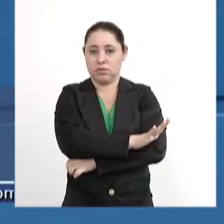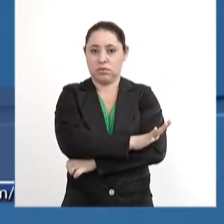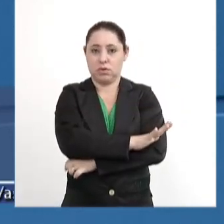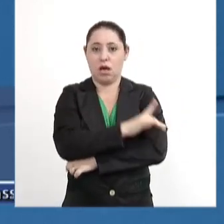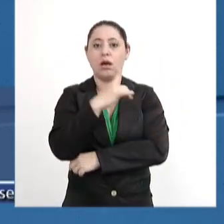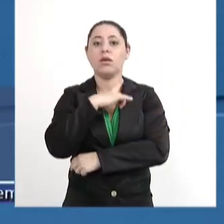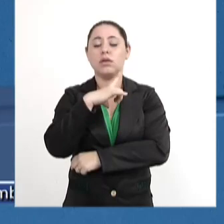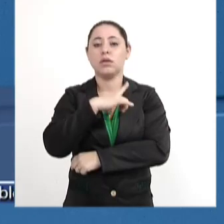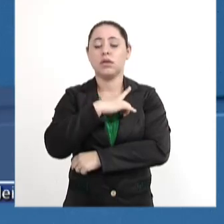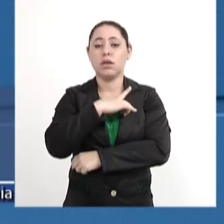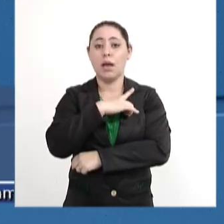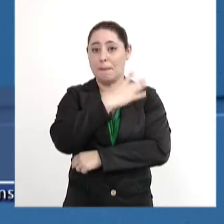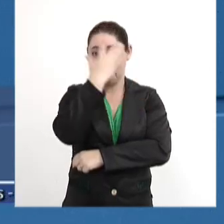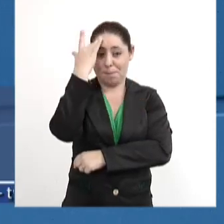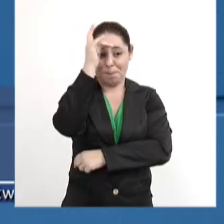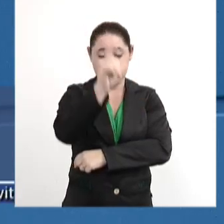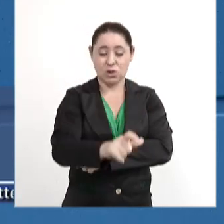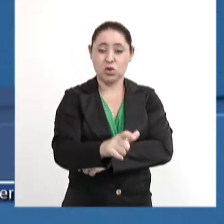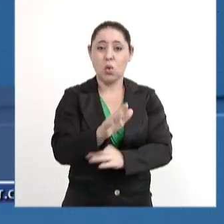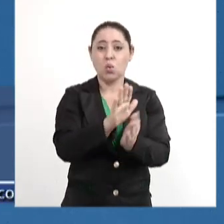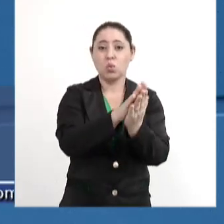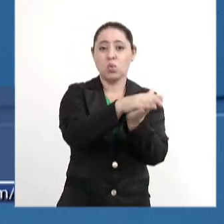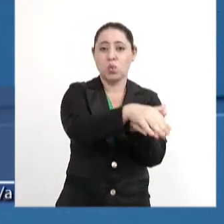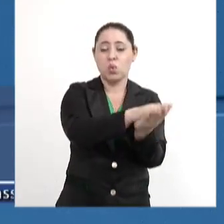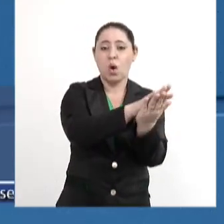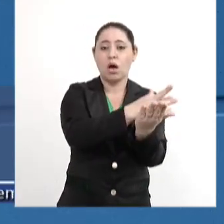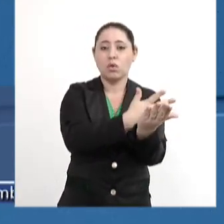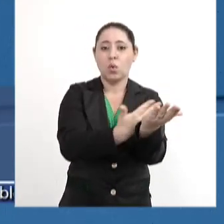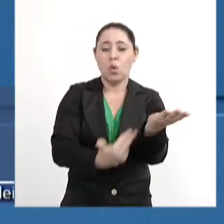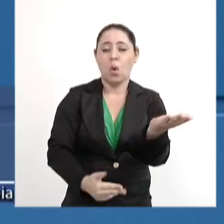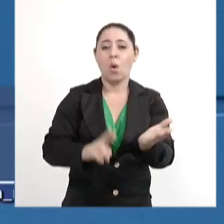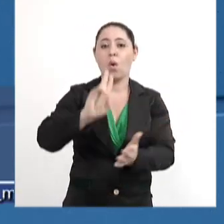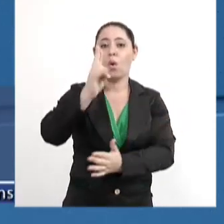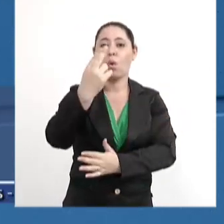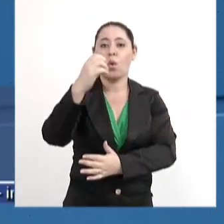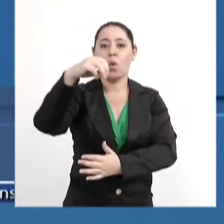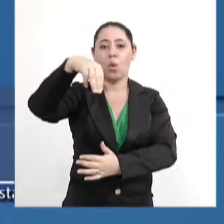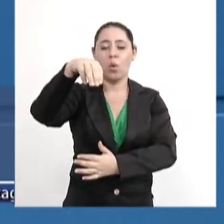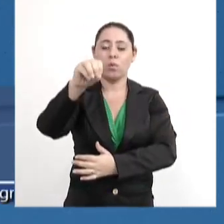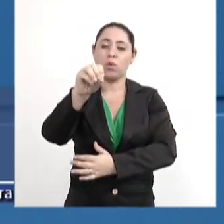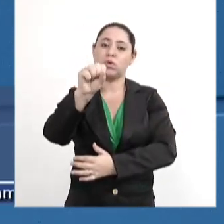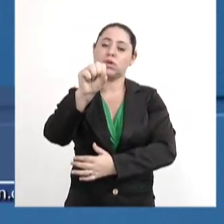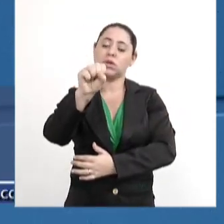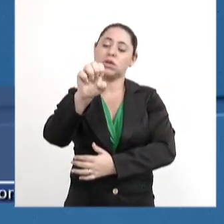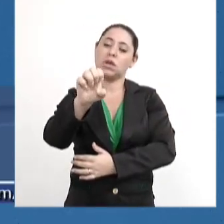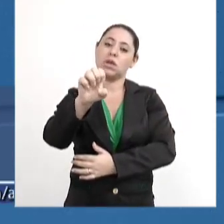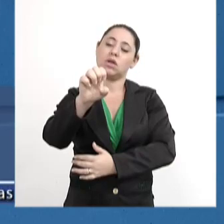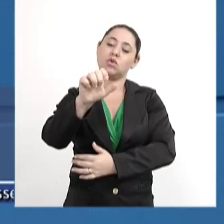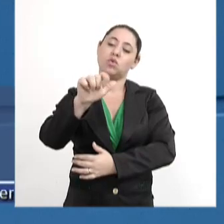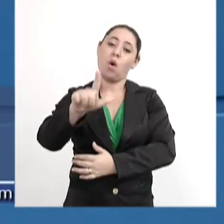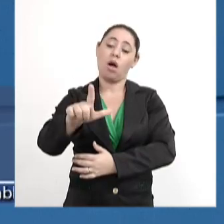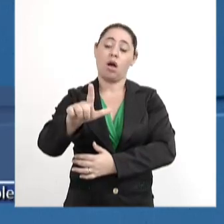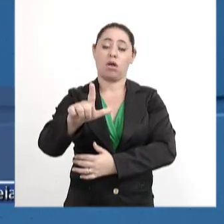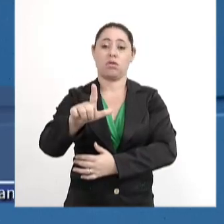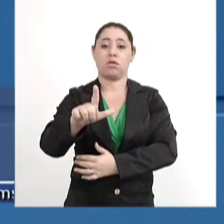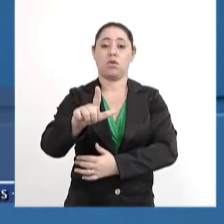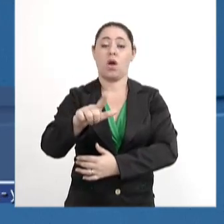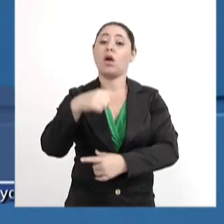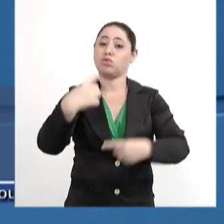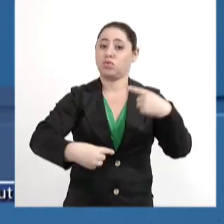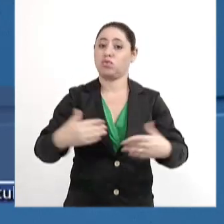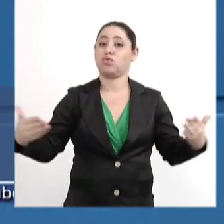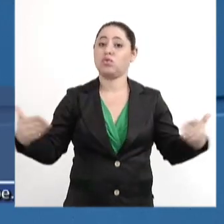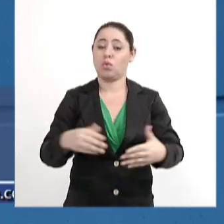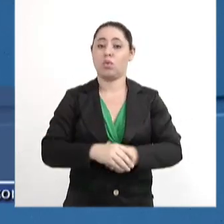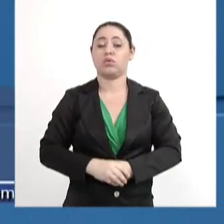que existe sobre o doador de sangue de orientação sexual de caráter homossexual. É isso que nós estamos discutindo